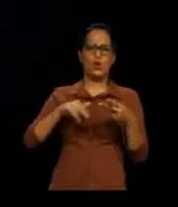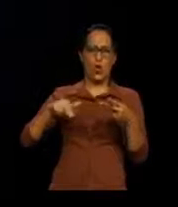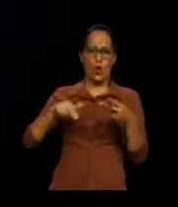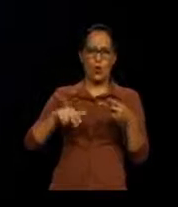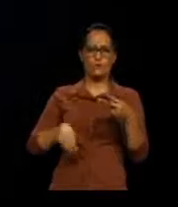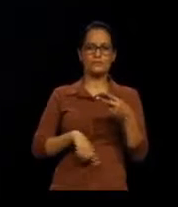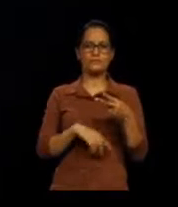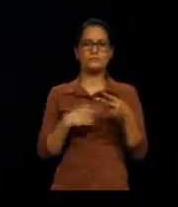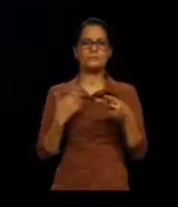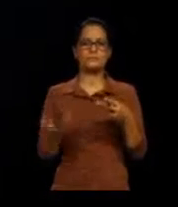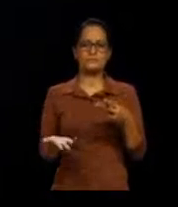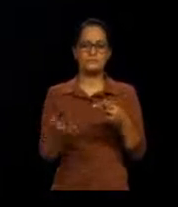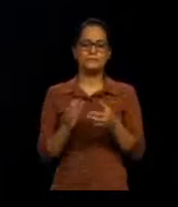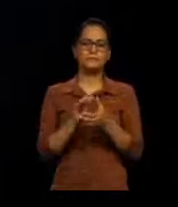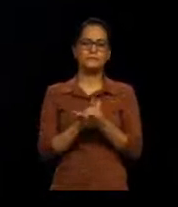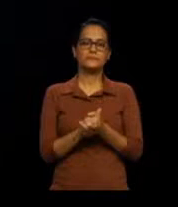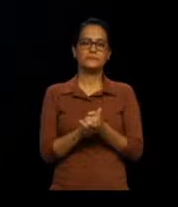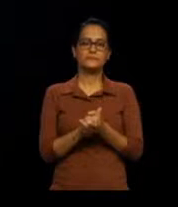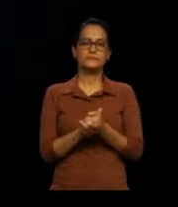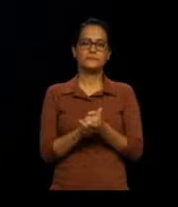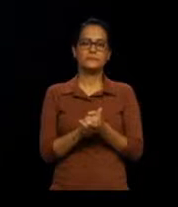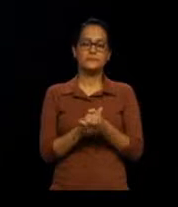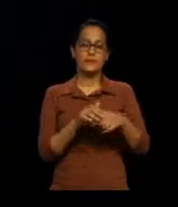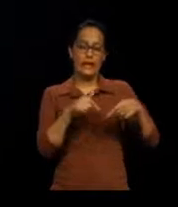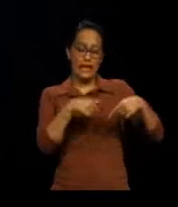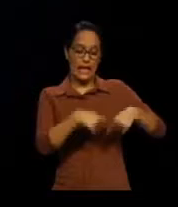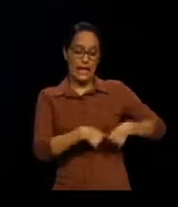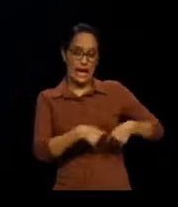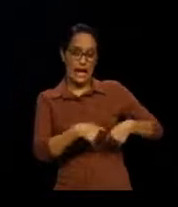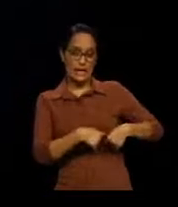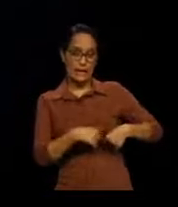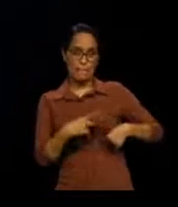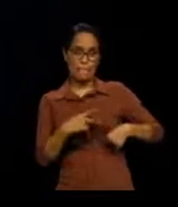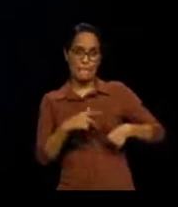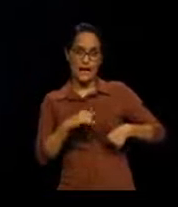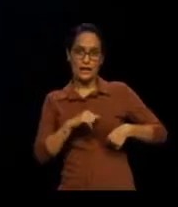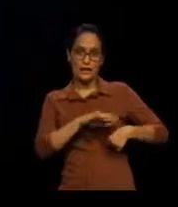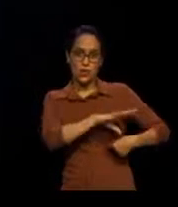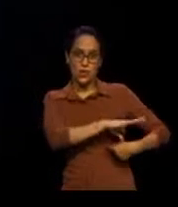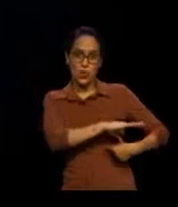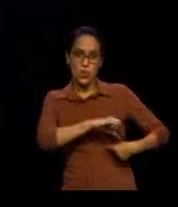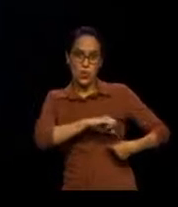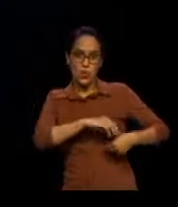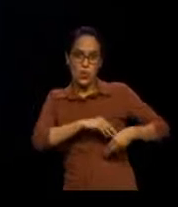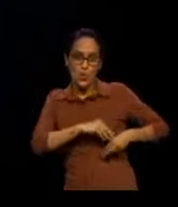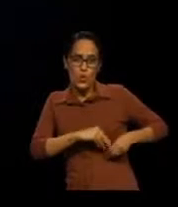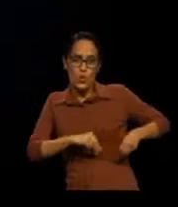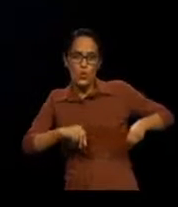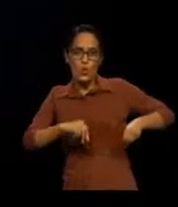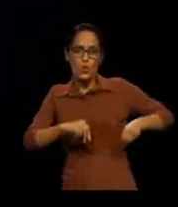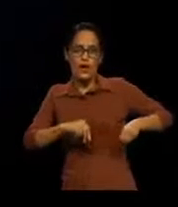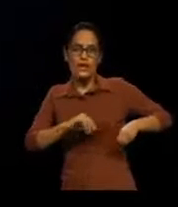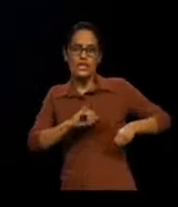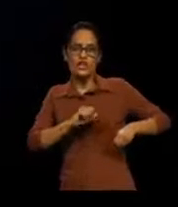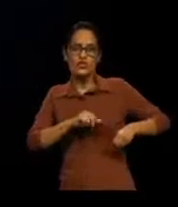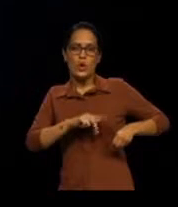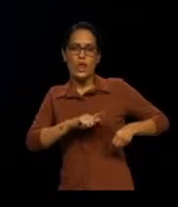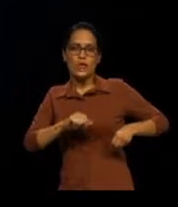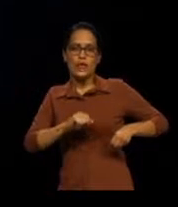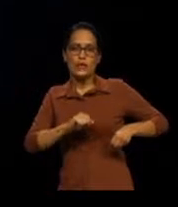pâncreas, elas vão secretar a insulina. Então, o nível de açúcar subiu no sangue, nosso pâncreas, o